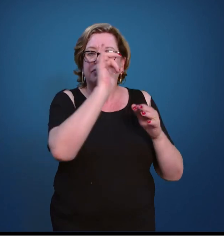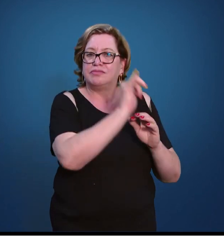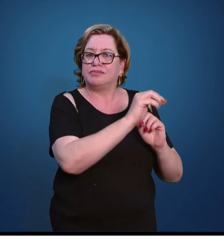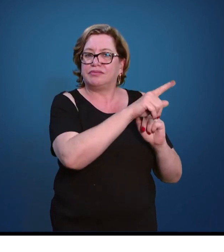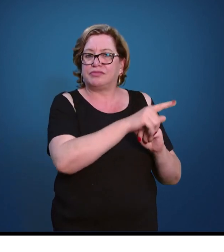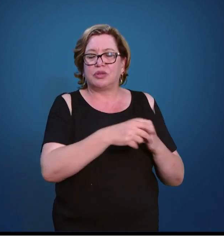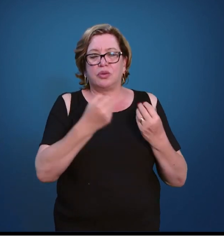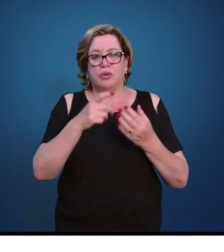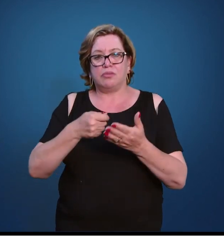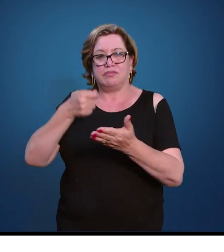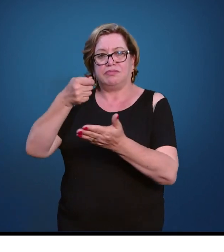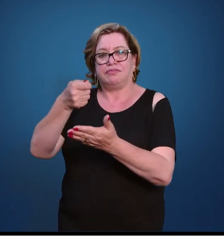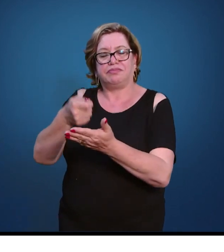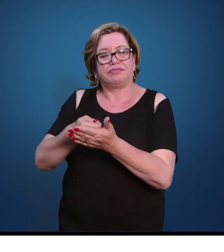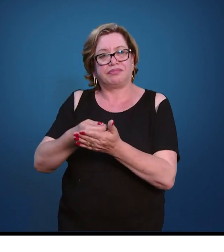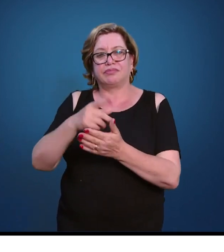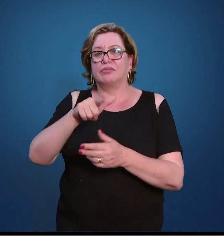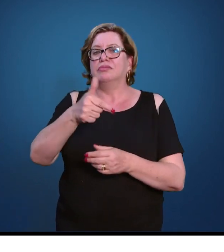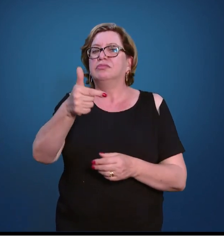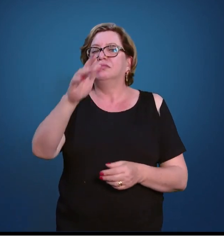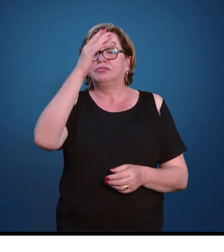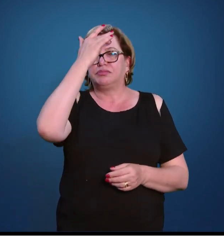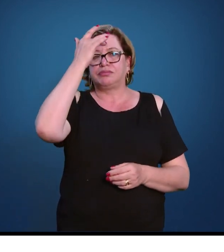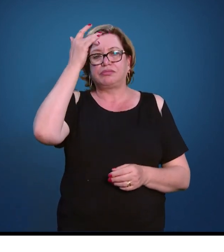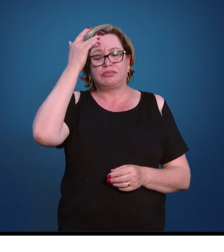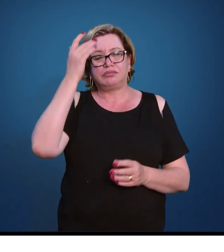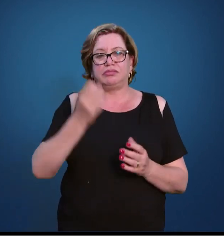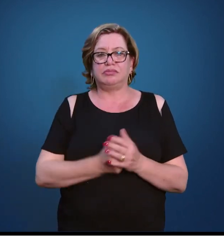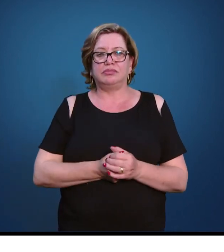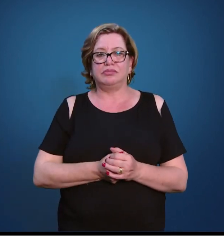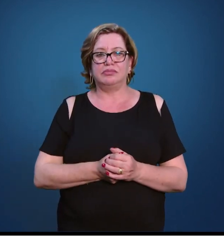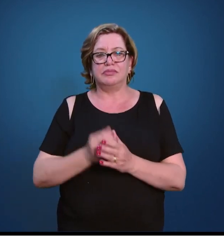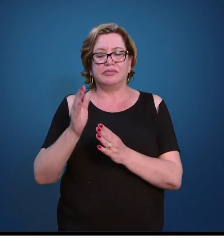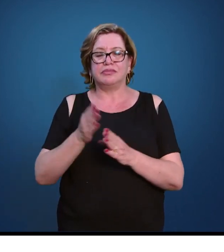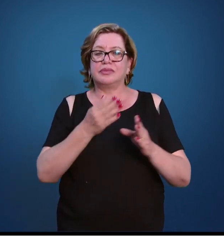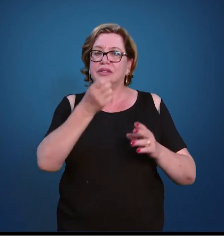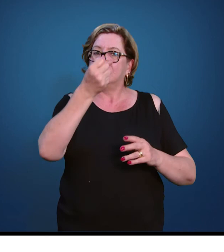fornecedor por um estoque que está parado. Ou, se